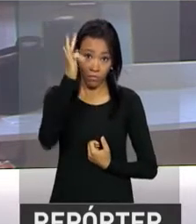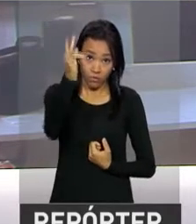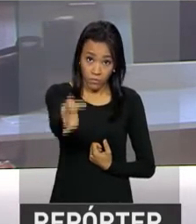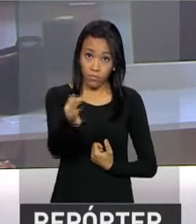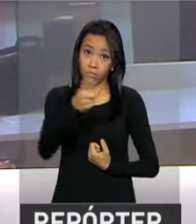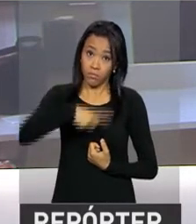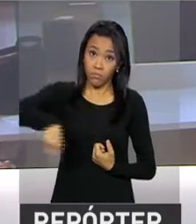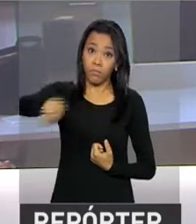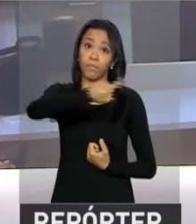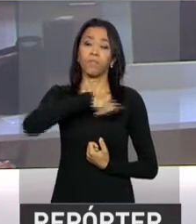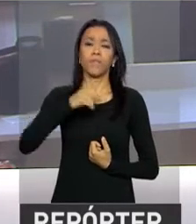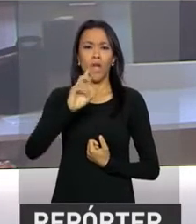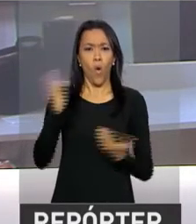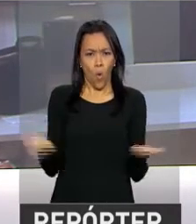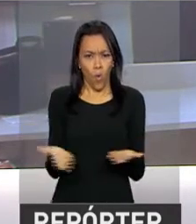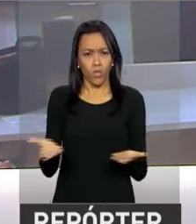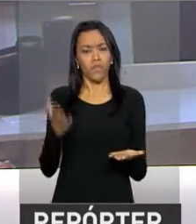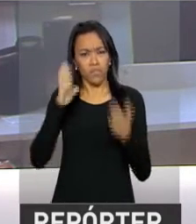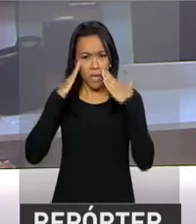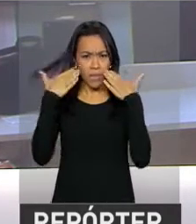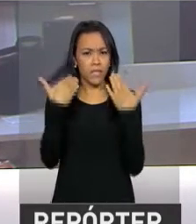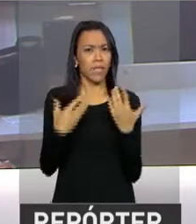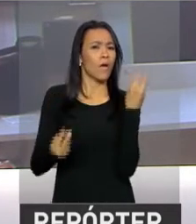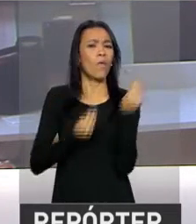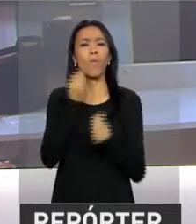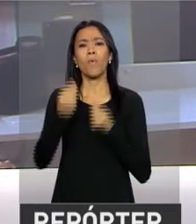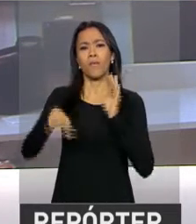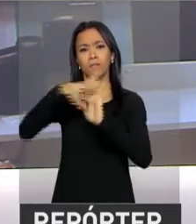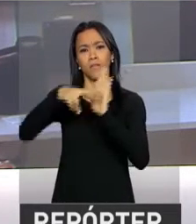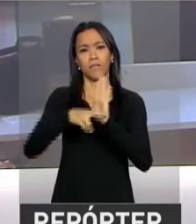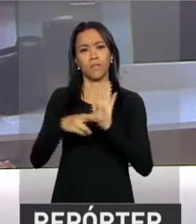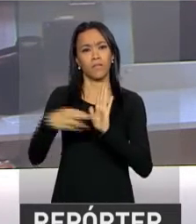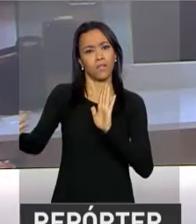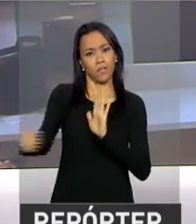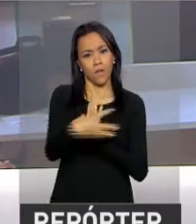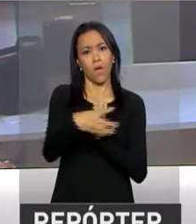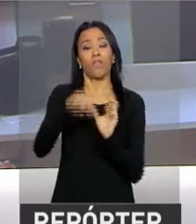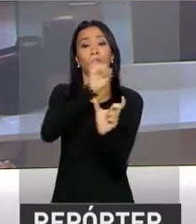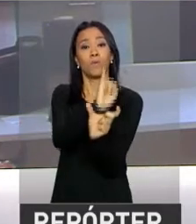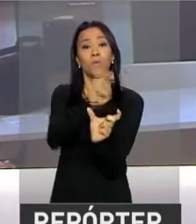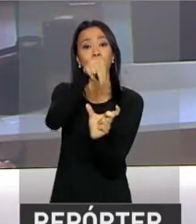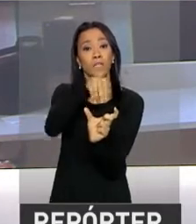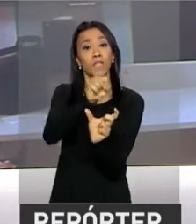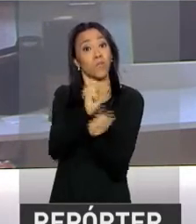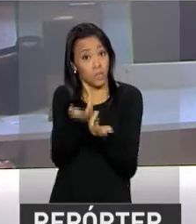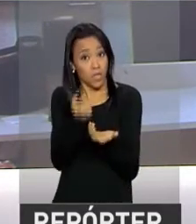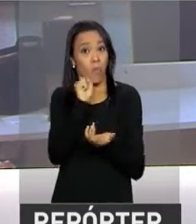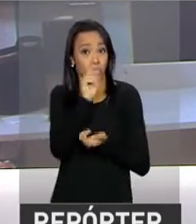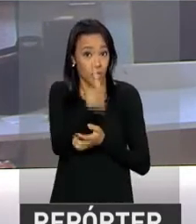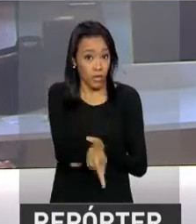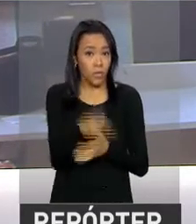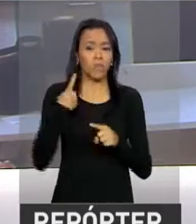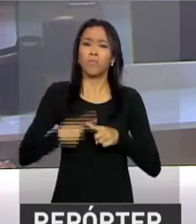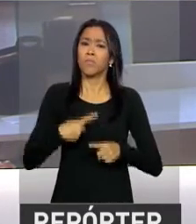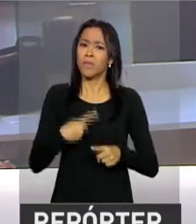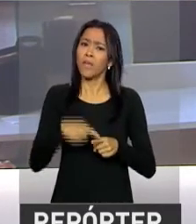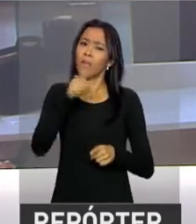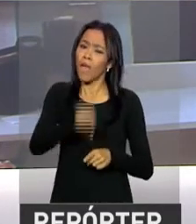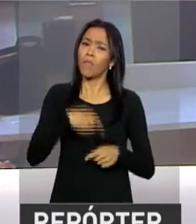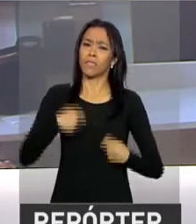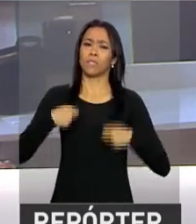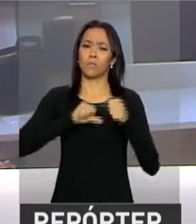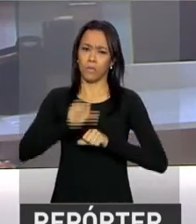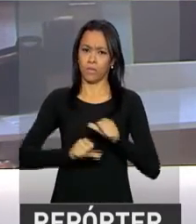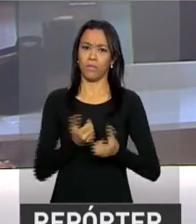vamos exibir reportagens especiais sobre a reforma da previdência na primeira delas vamos ver porque é preciso